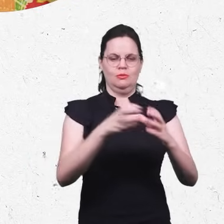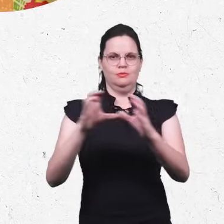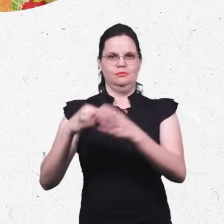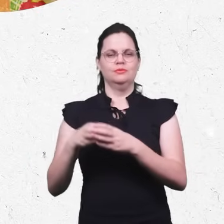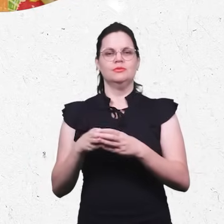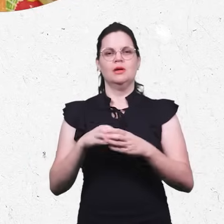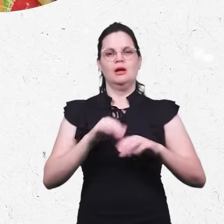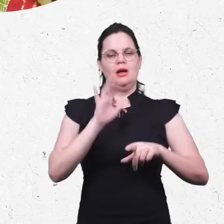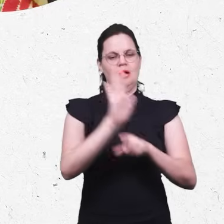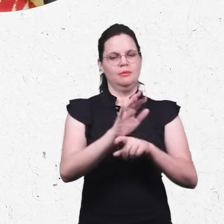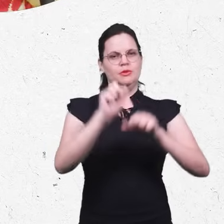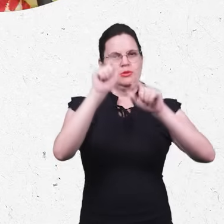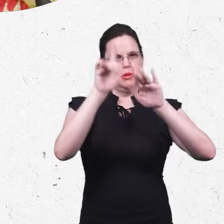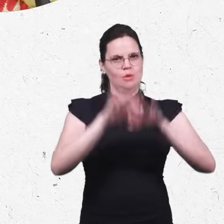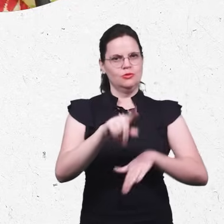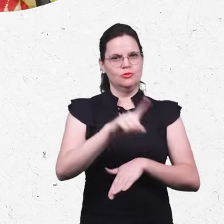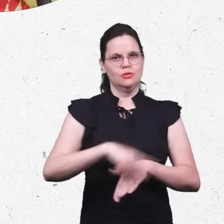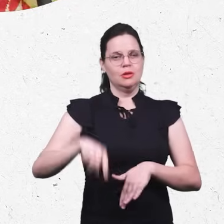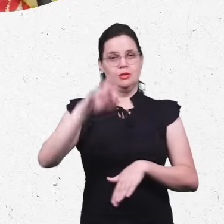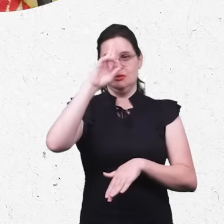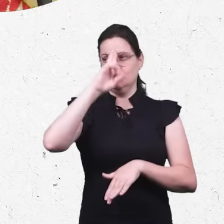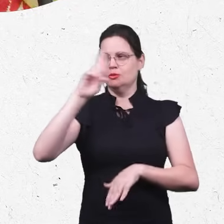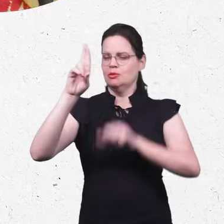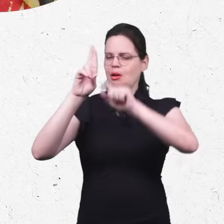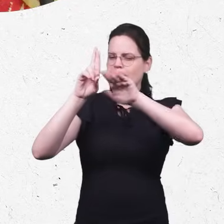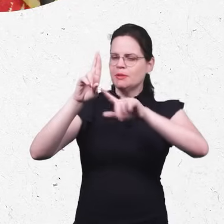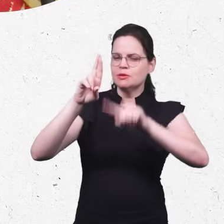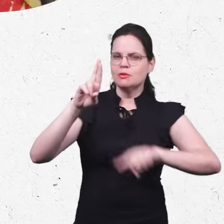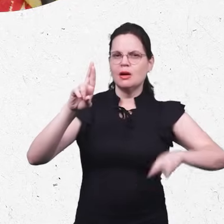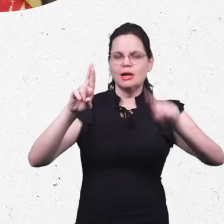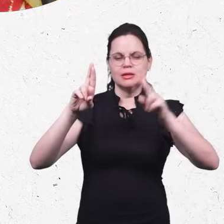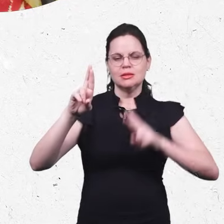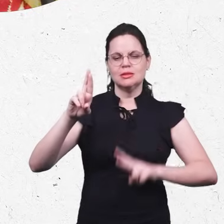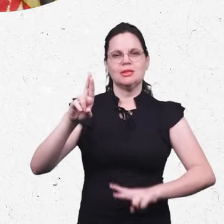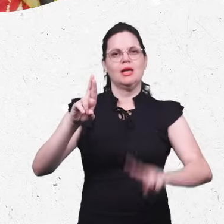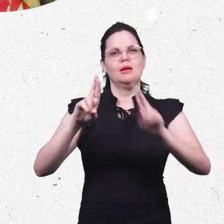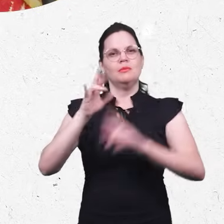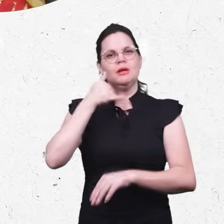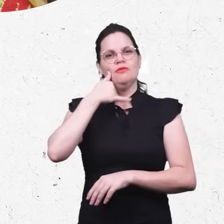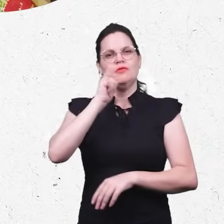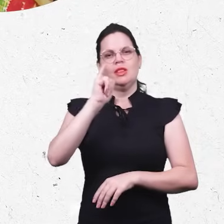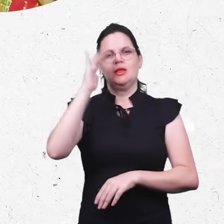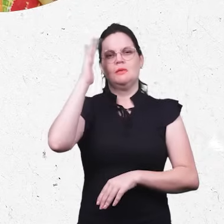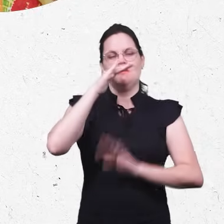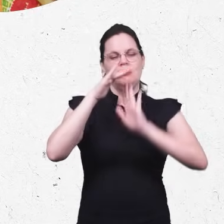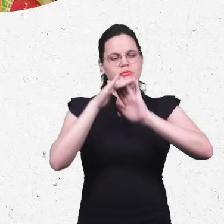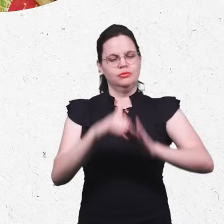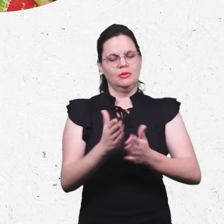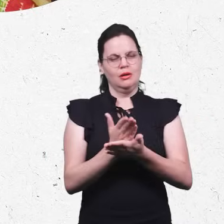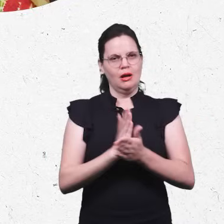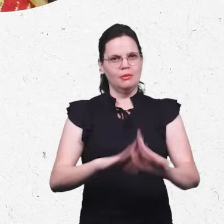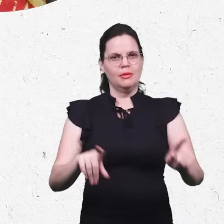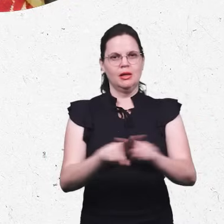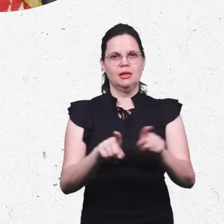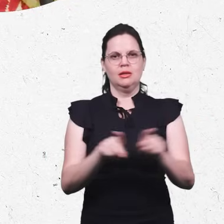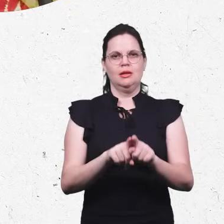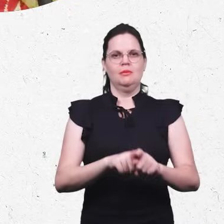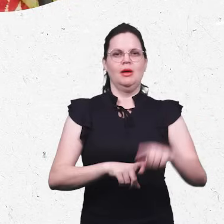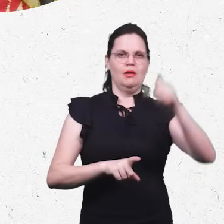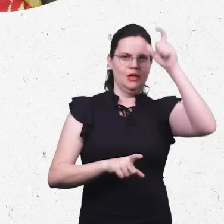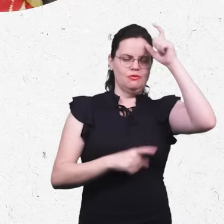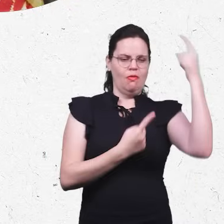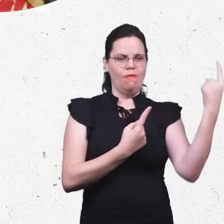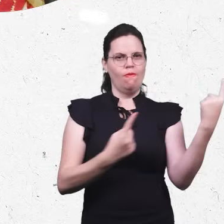e adolescente, que o Senhor possa estar abençoando, meu Deus, livrando ele de todos os maus, livrando ele, Senhor, da cilada